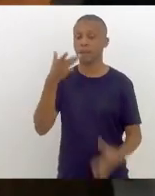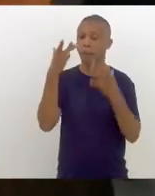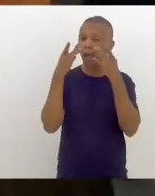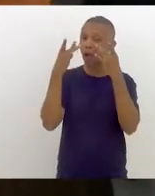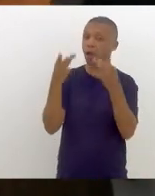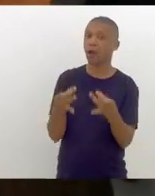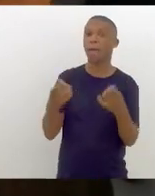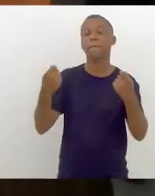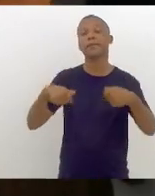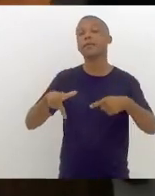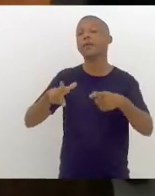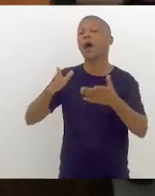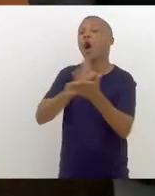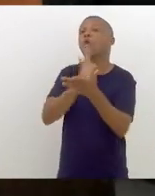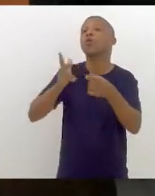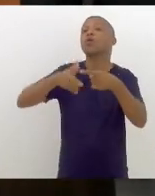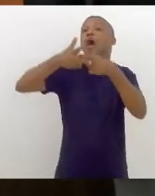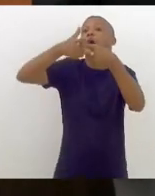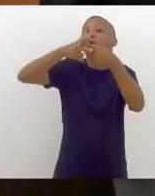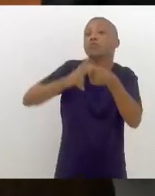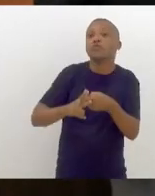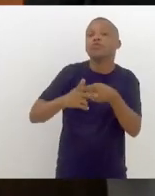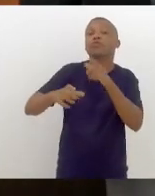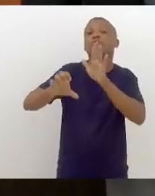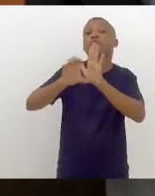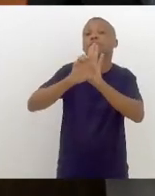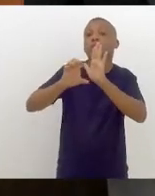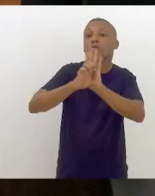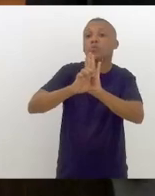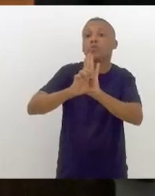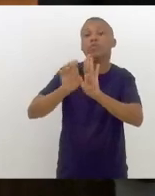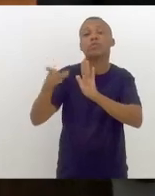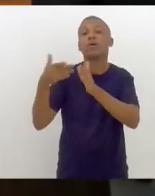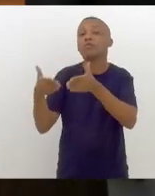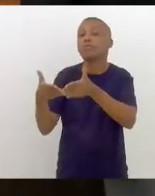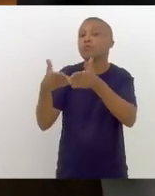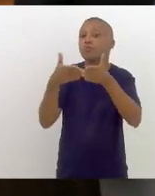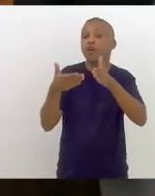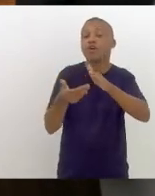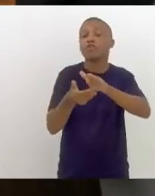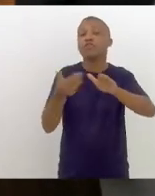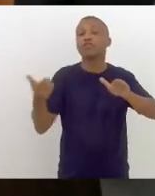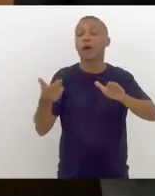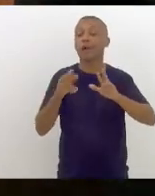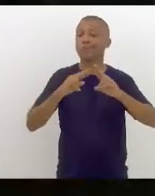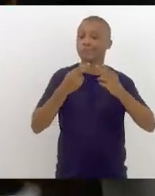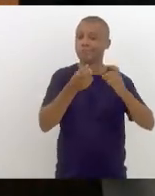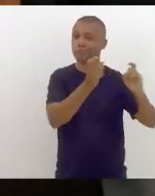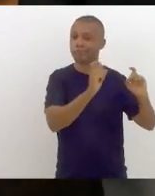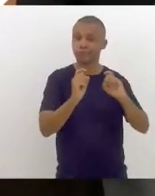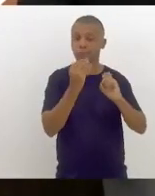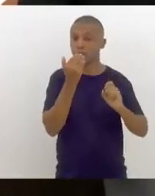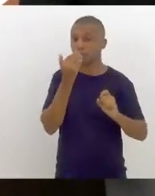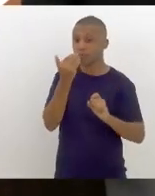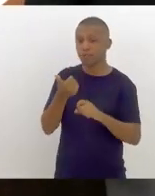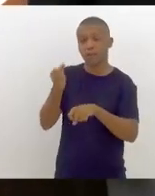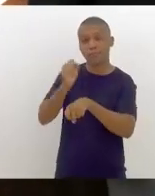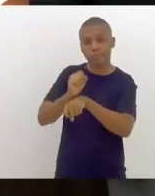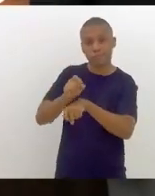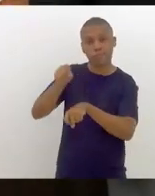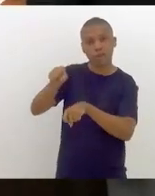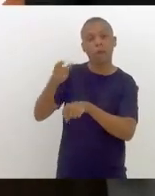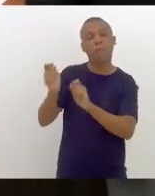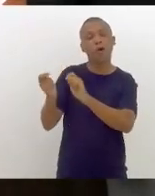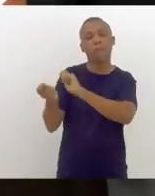alguns ajustes no estatuto Então vou retirar de pauta e peço que ele não retorna até o pedido novamente para que a sapier possa fazer